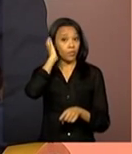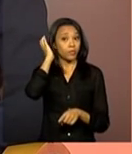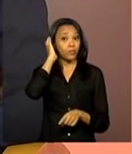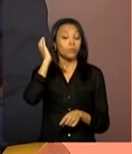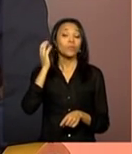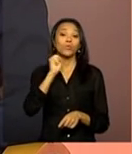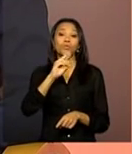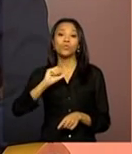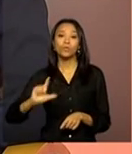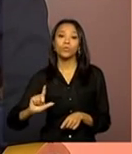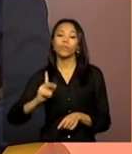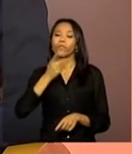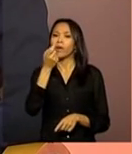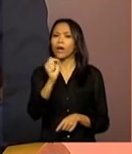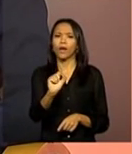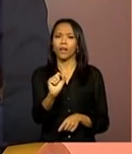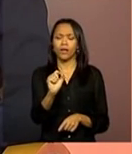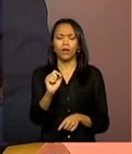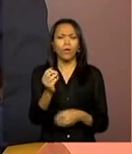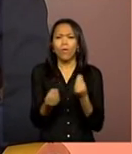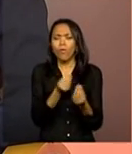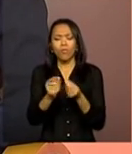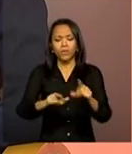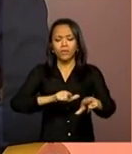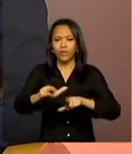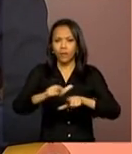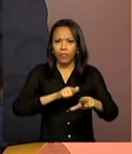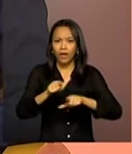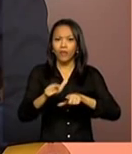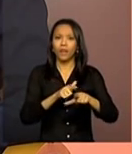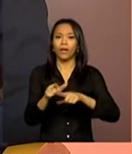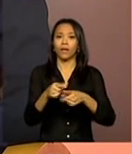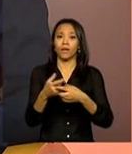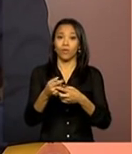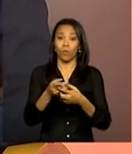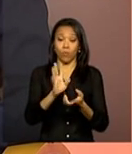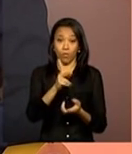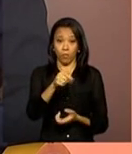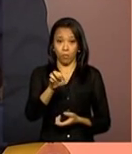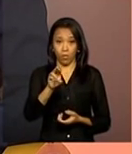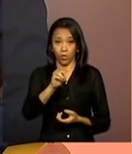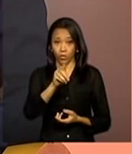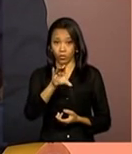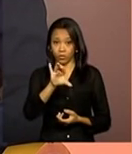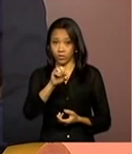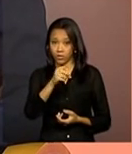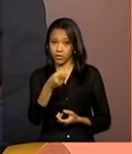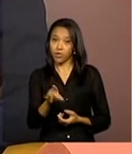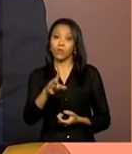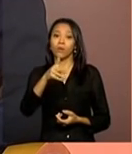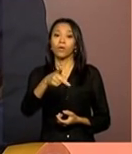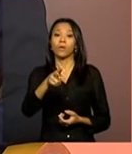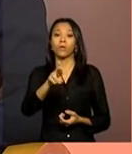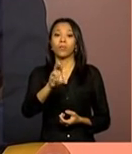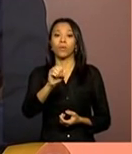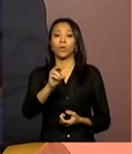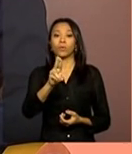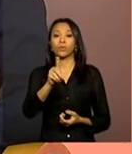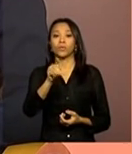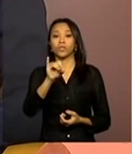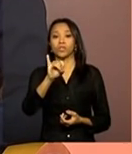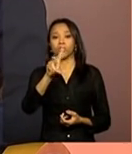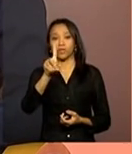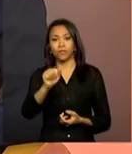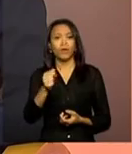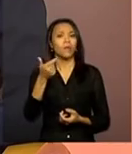pergunta me informe como trabalhar com inclusão produtiva no meio Rural considerando a questão da viabilização do profissional